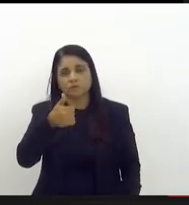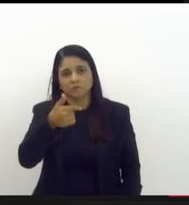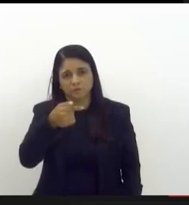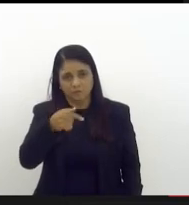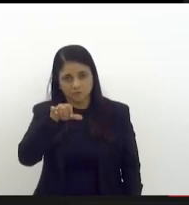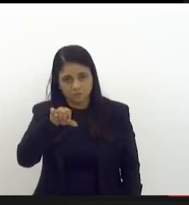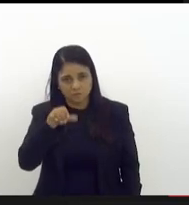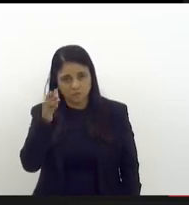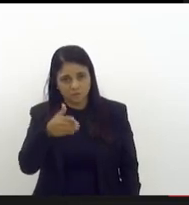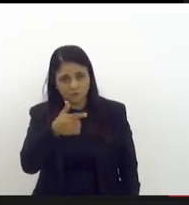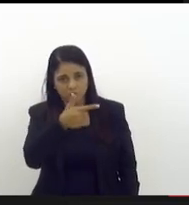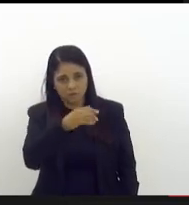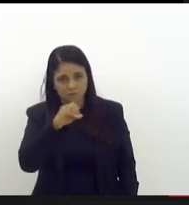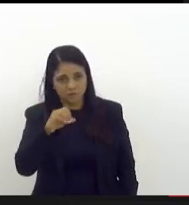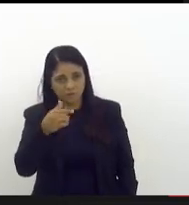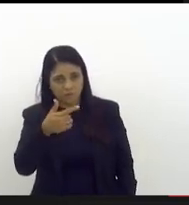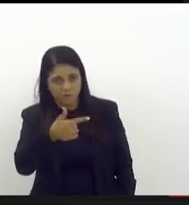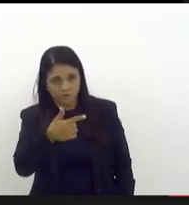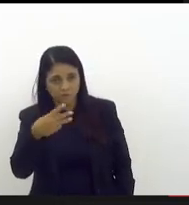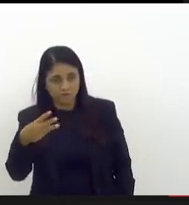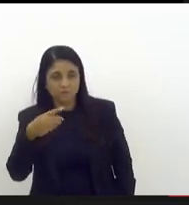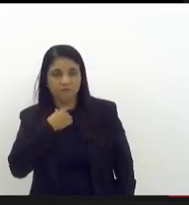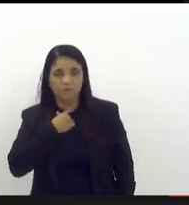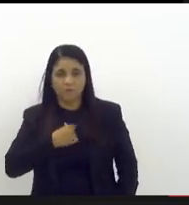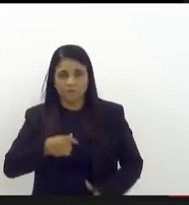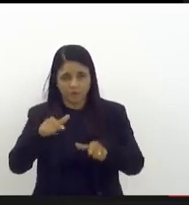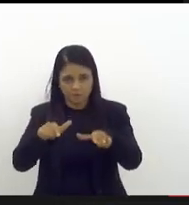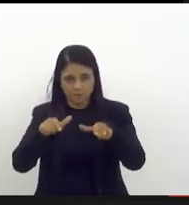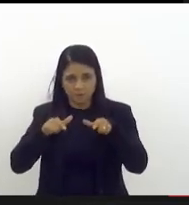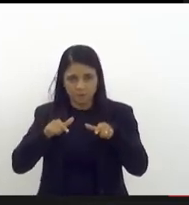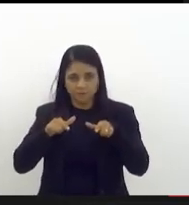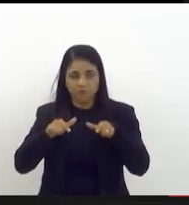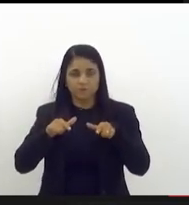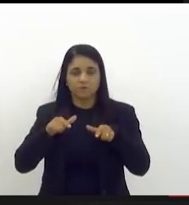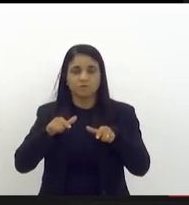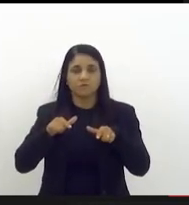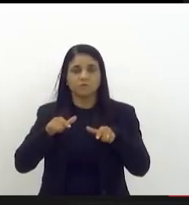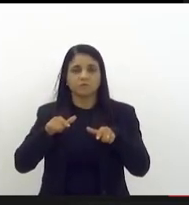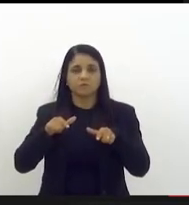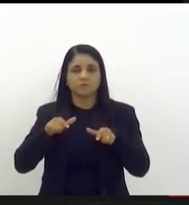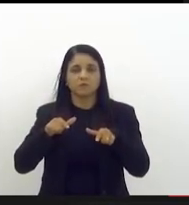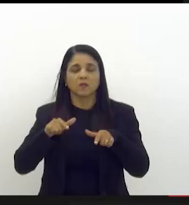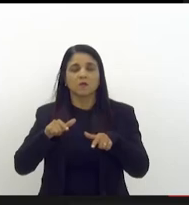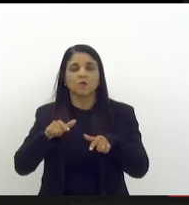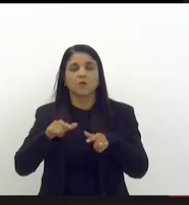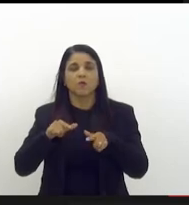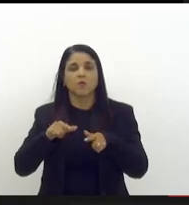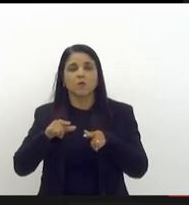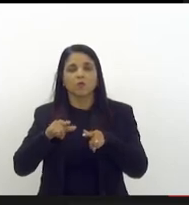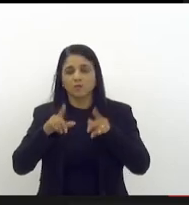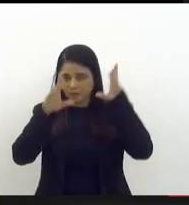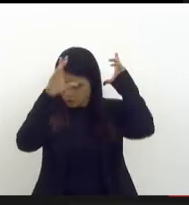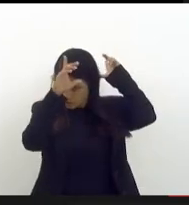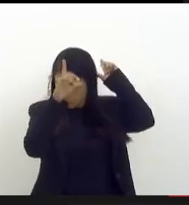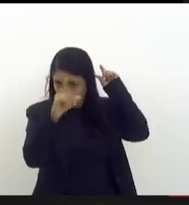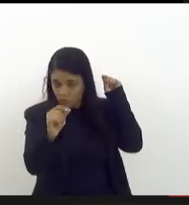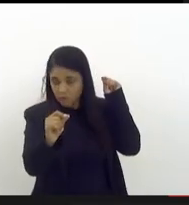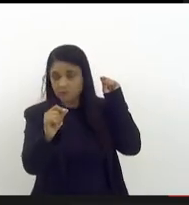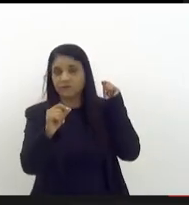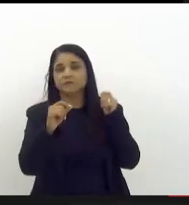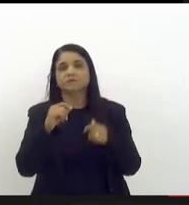que com a sede uma medalha Tiradentes ao embaixador da Itália o senhor Francesco